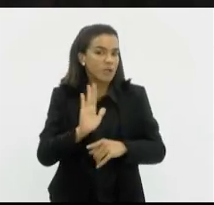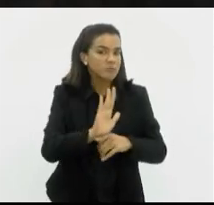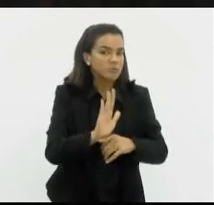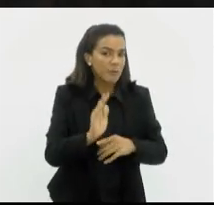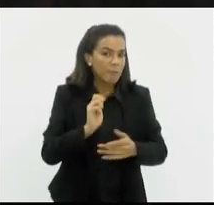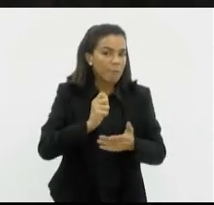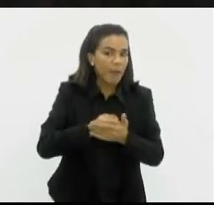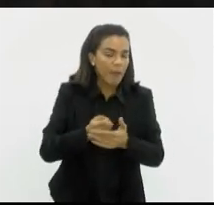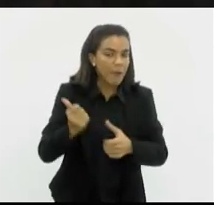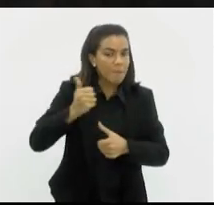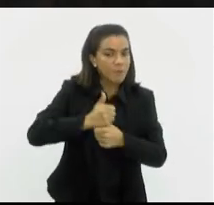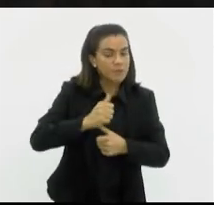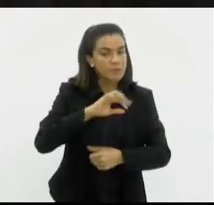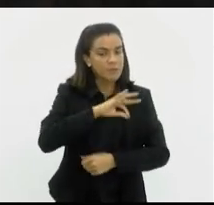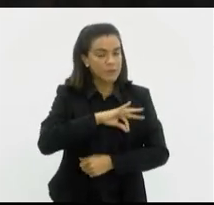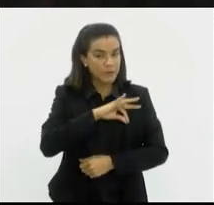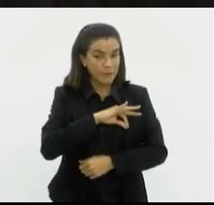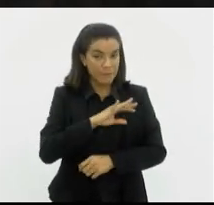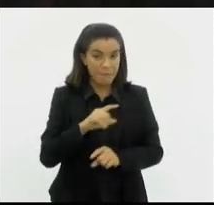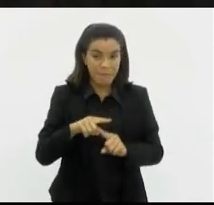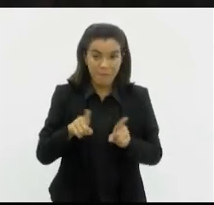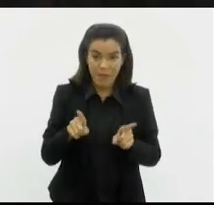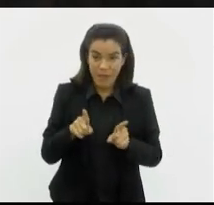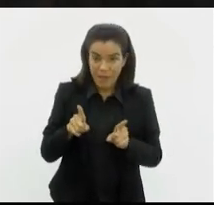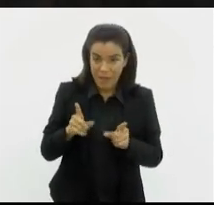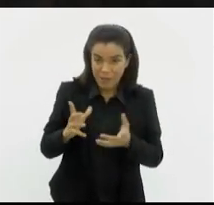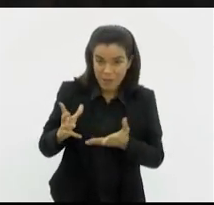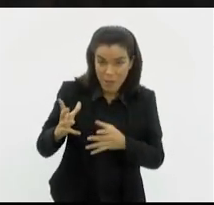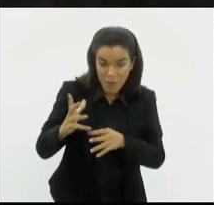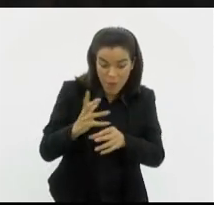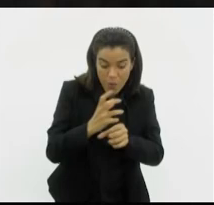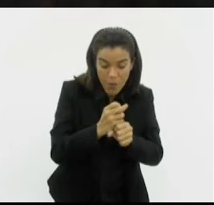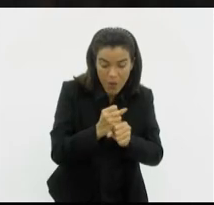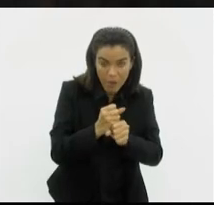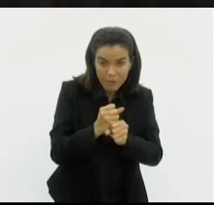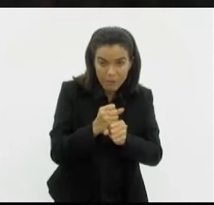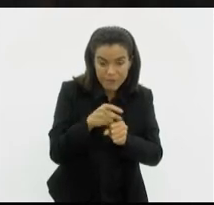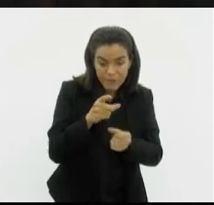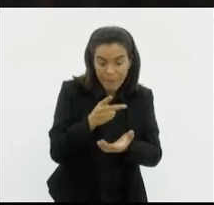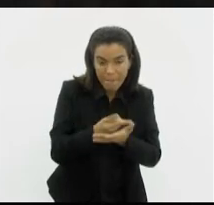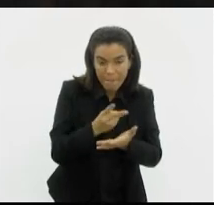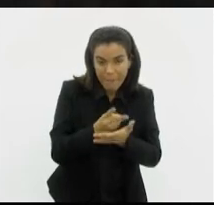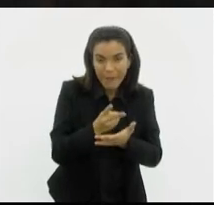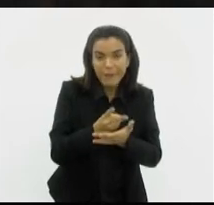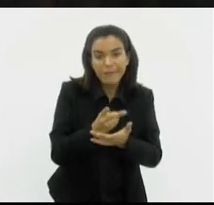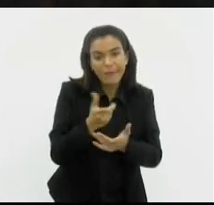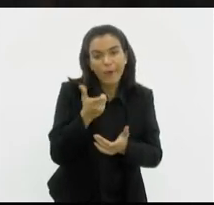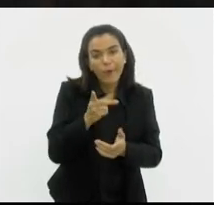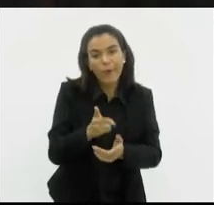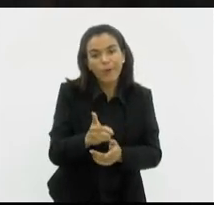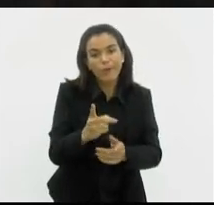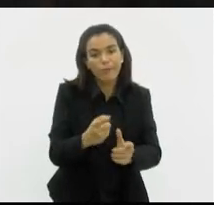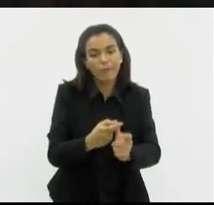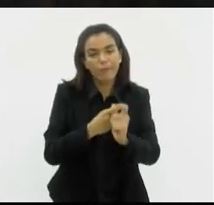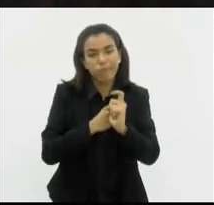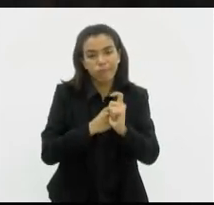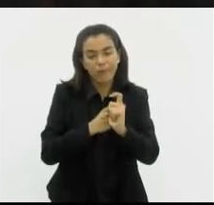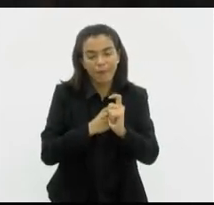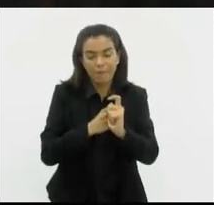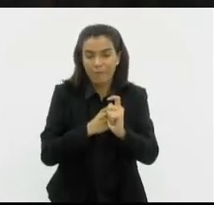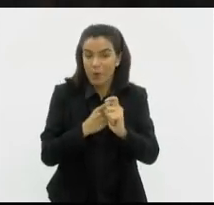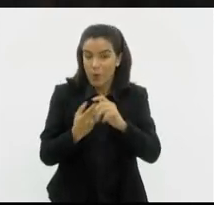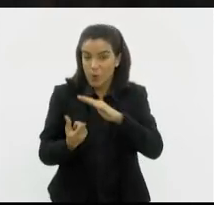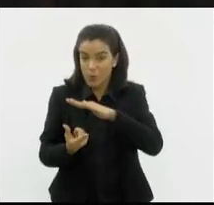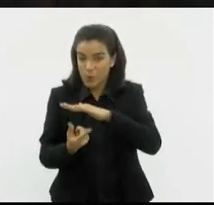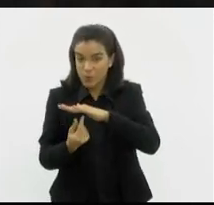apesar do orçamento continuar deficitário, porque um orçamento público não